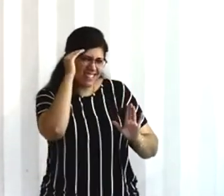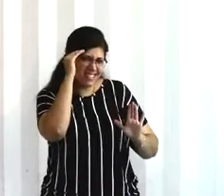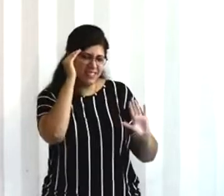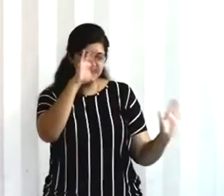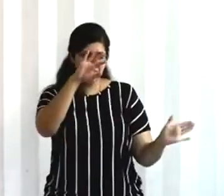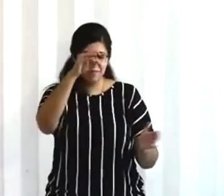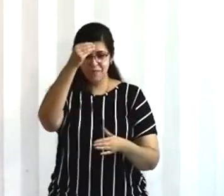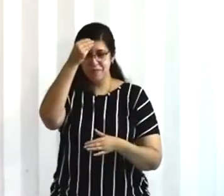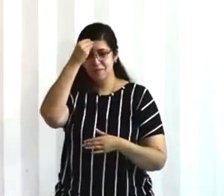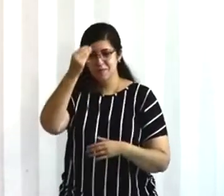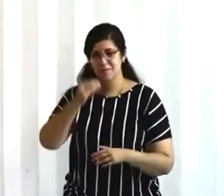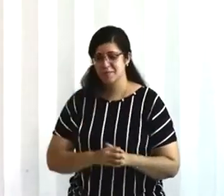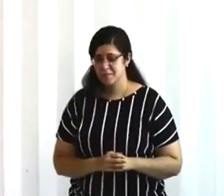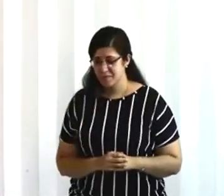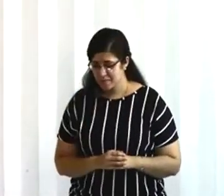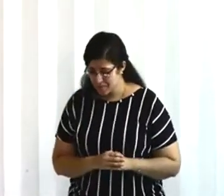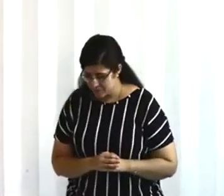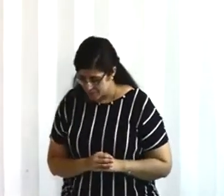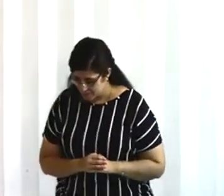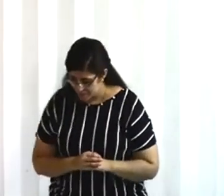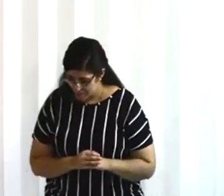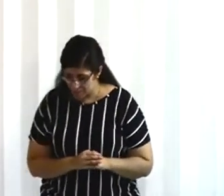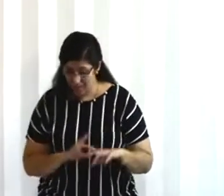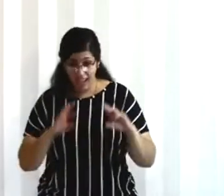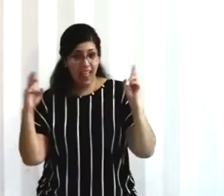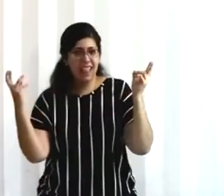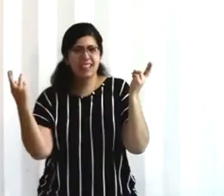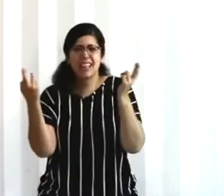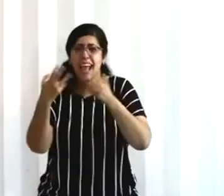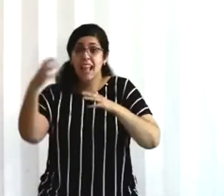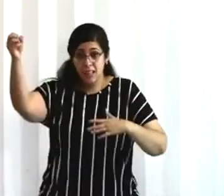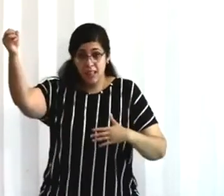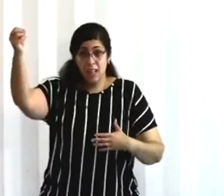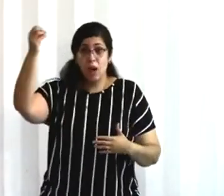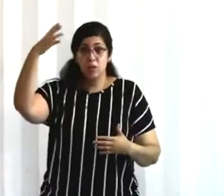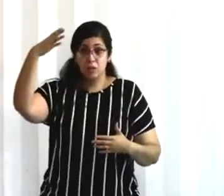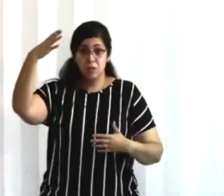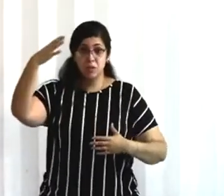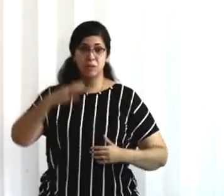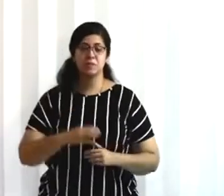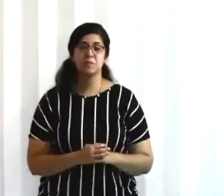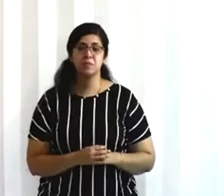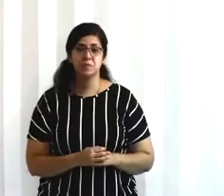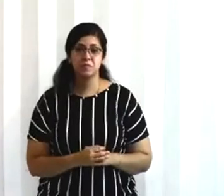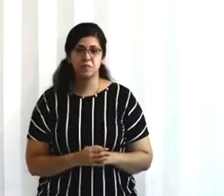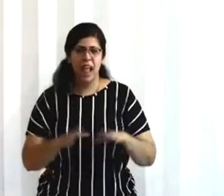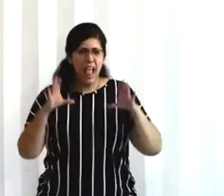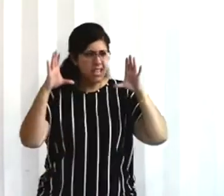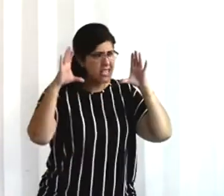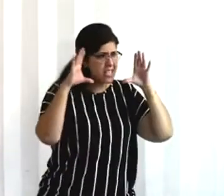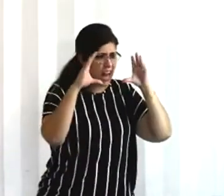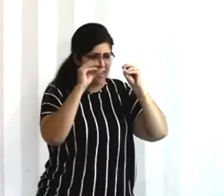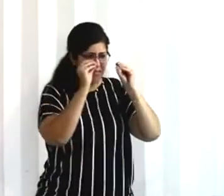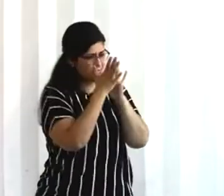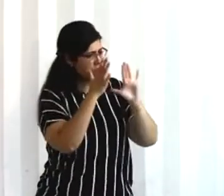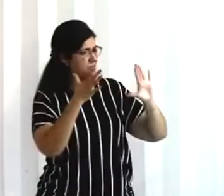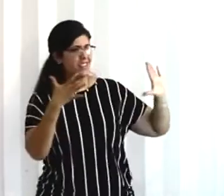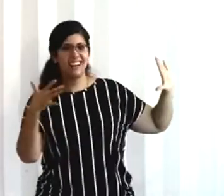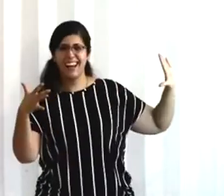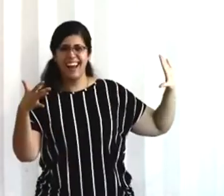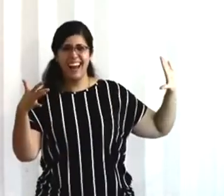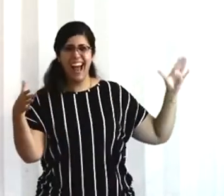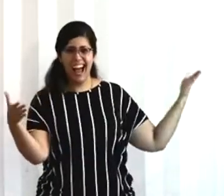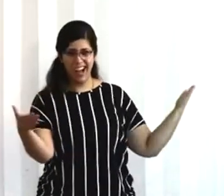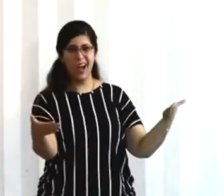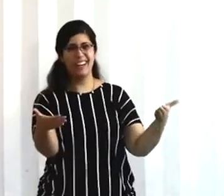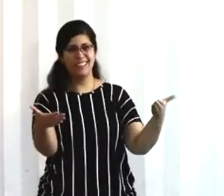ensinar que esse reino da luz vem para dissipar as trevas. Mas a terra que estava